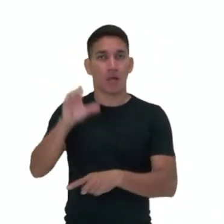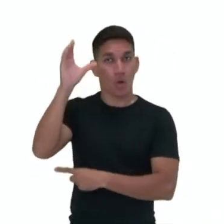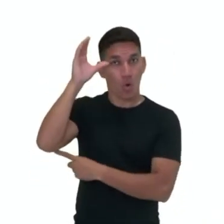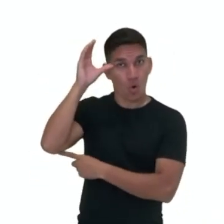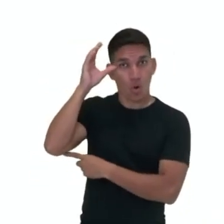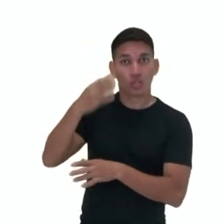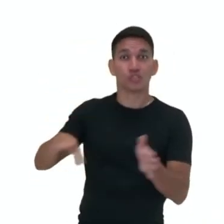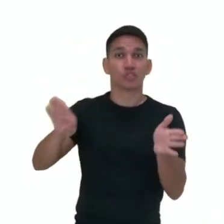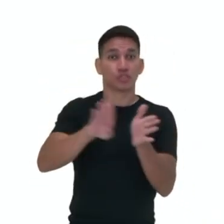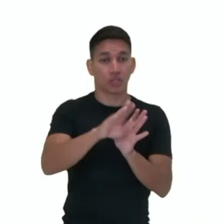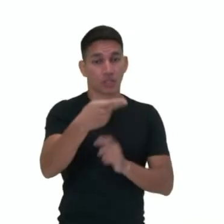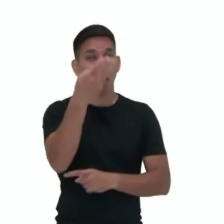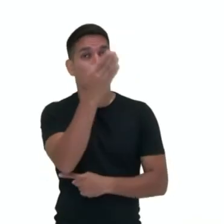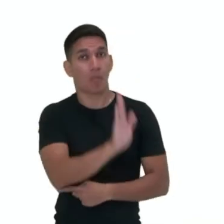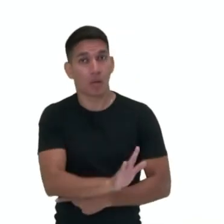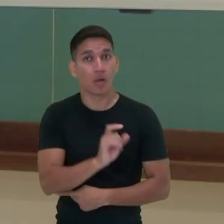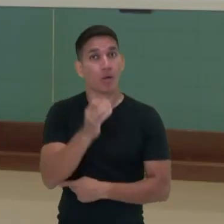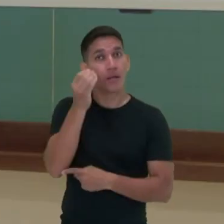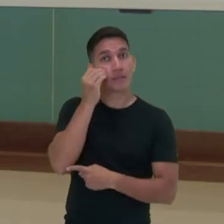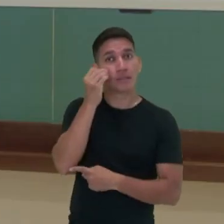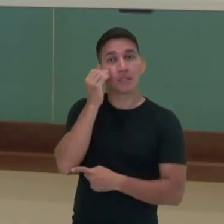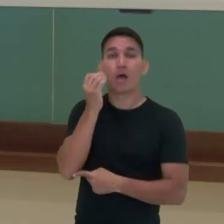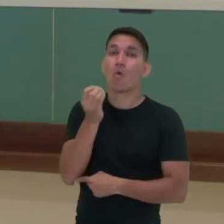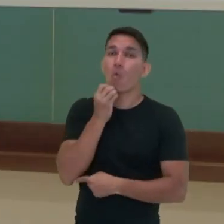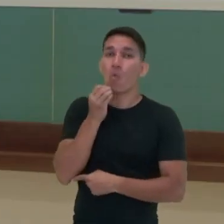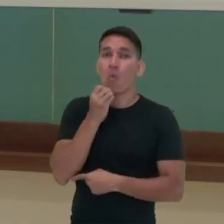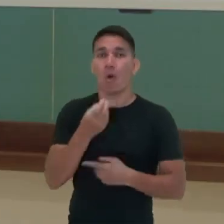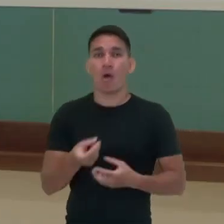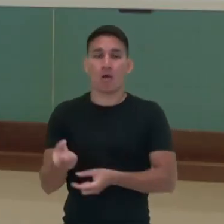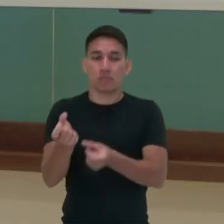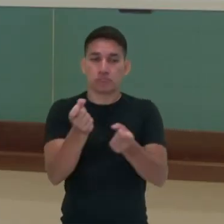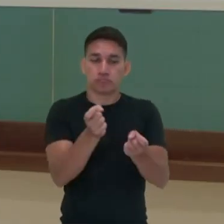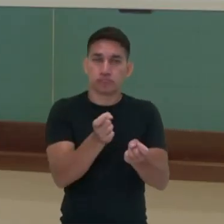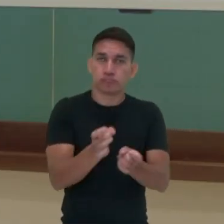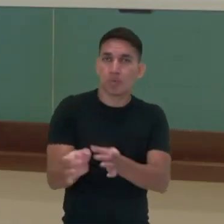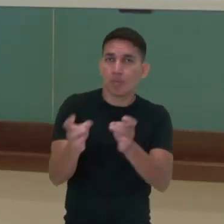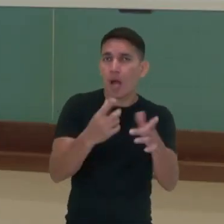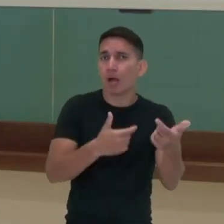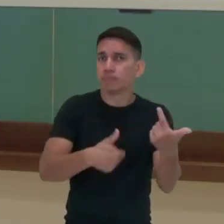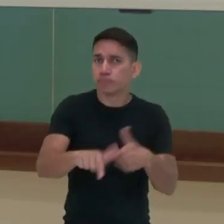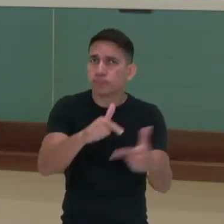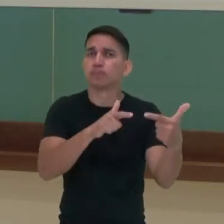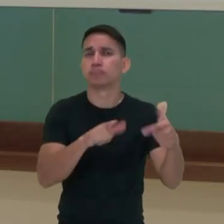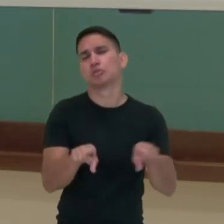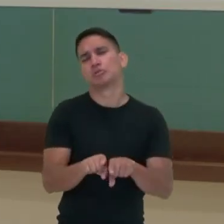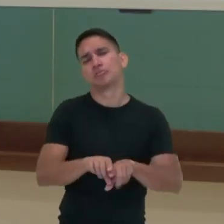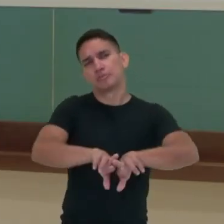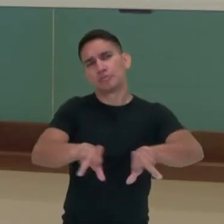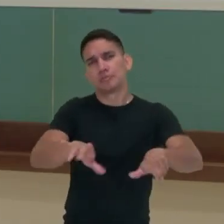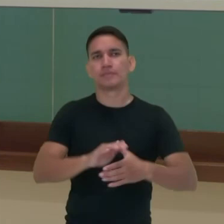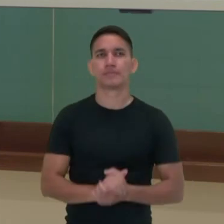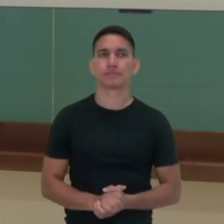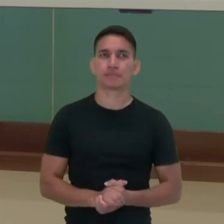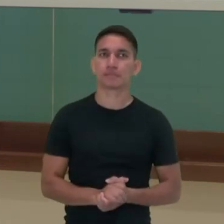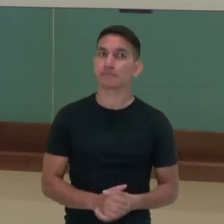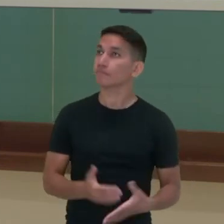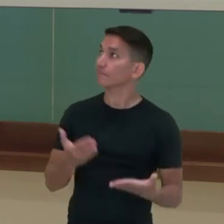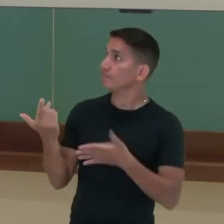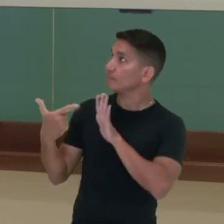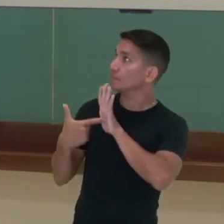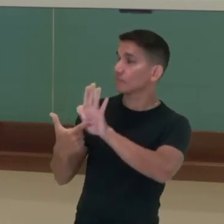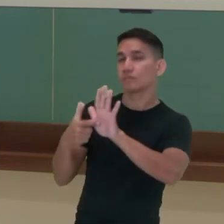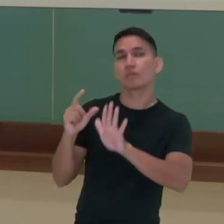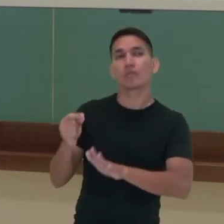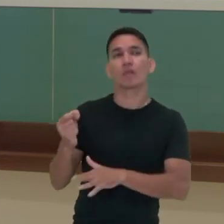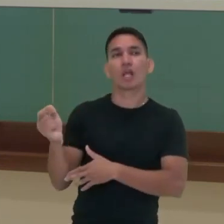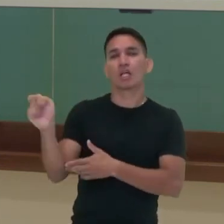também vieram para o Brasil em busca de oportunidades de comércio também, né, e assim por diante, tá bom? Muito bem. Aqui temos um mapa